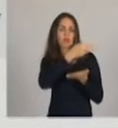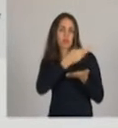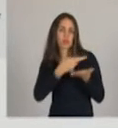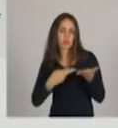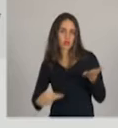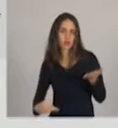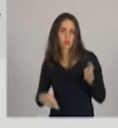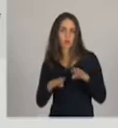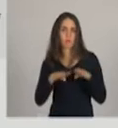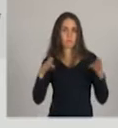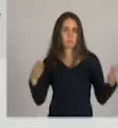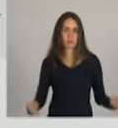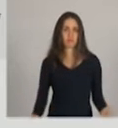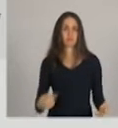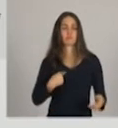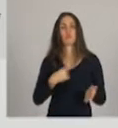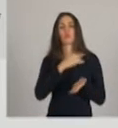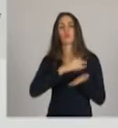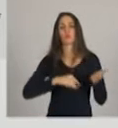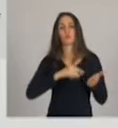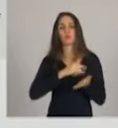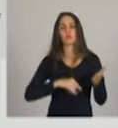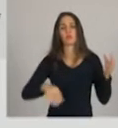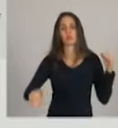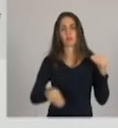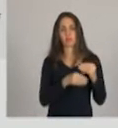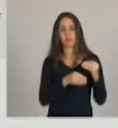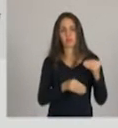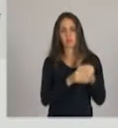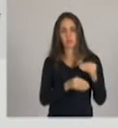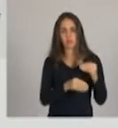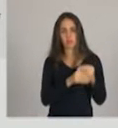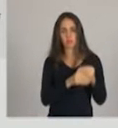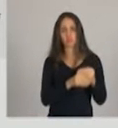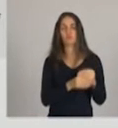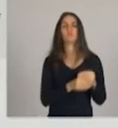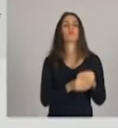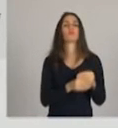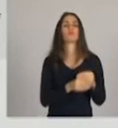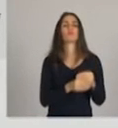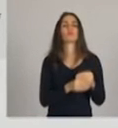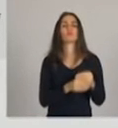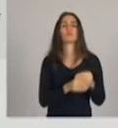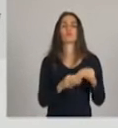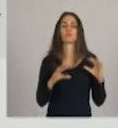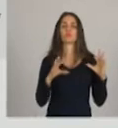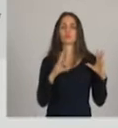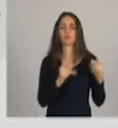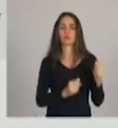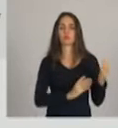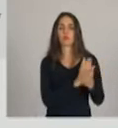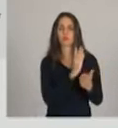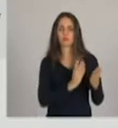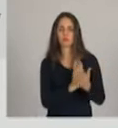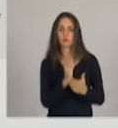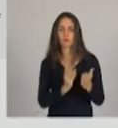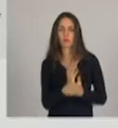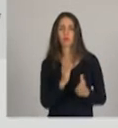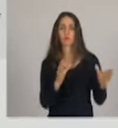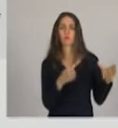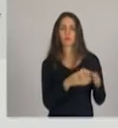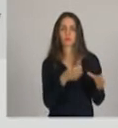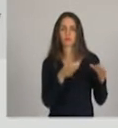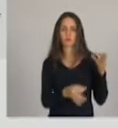relatório da mesa, porque os documentos que foram anexados e todos apreciados e aprovados na Comissão